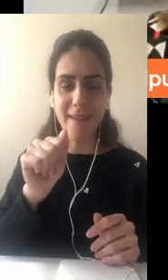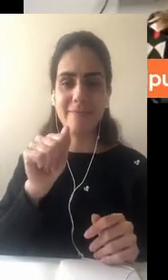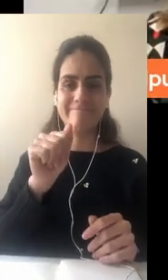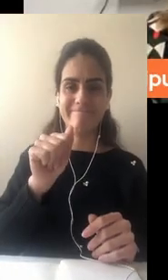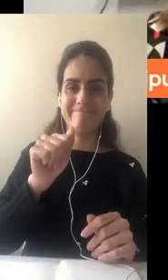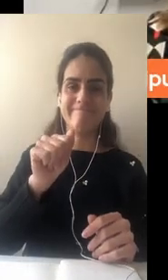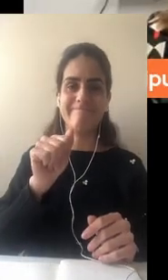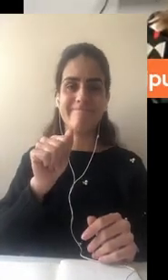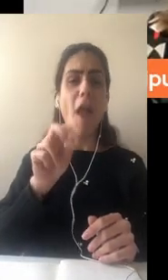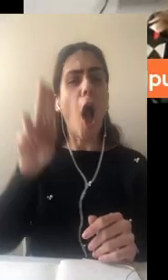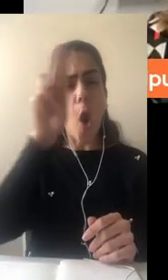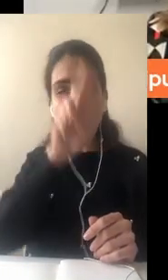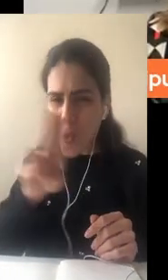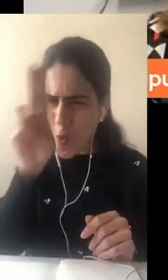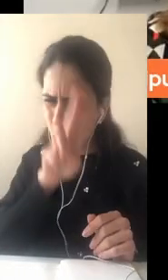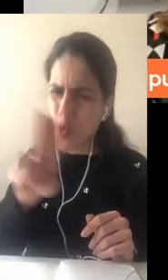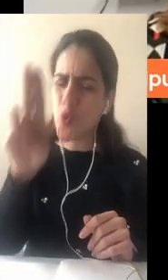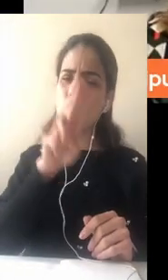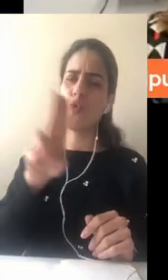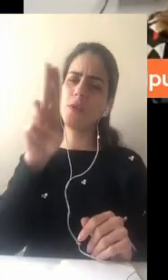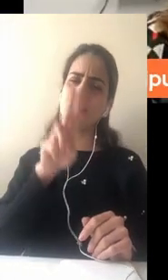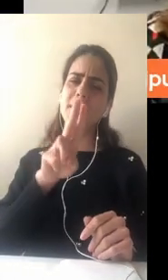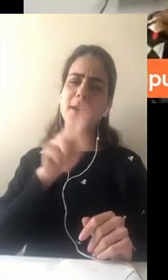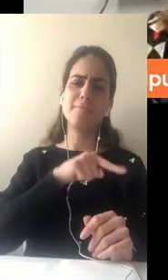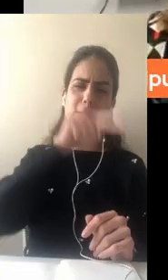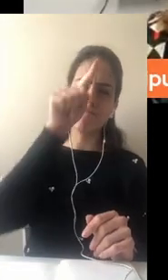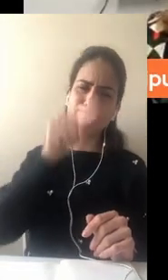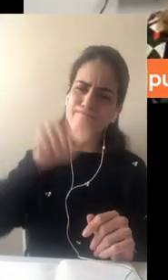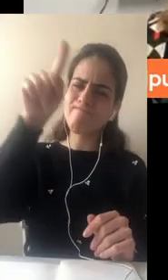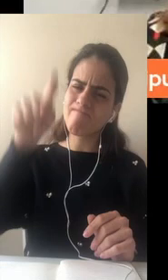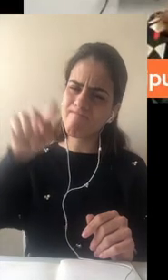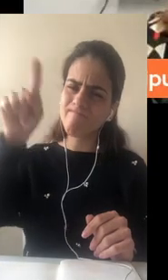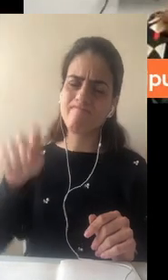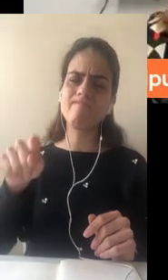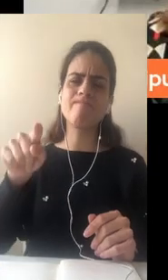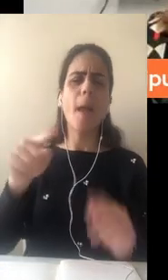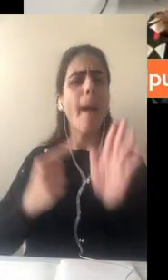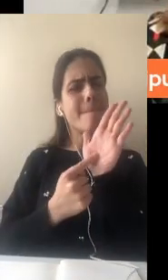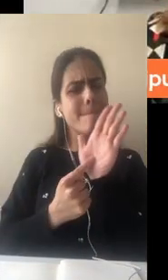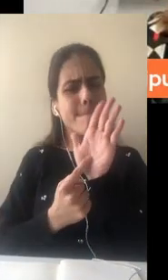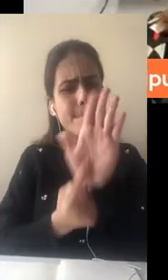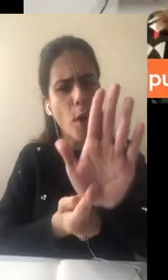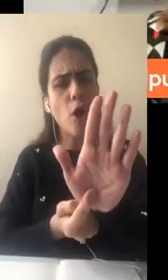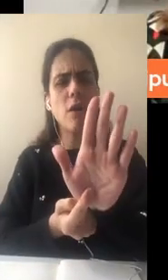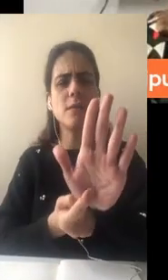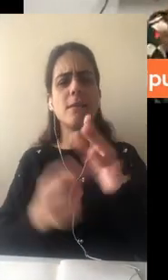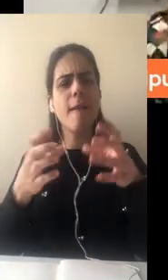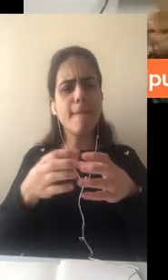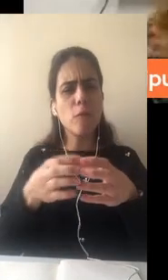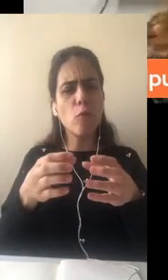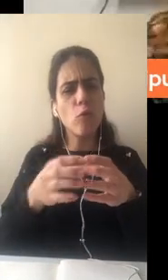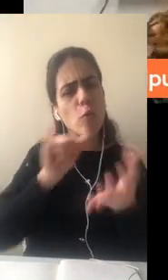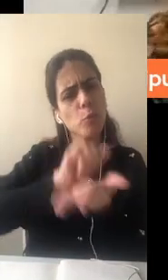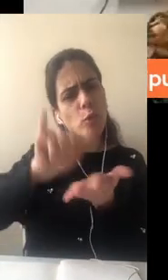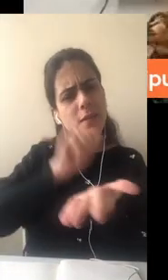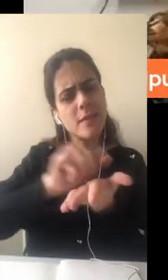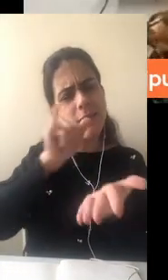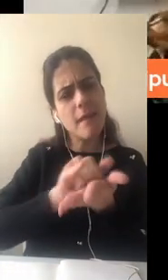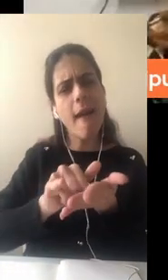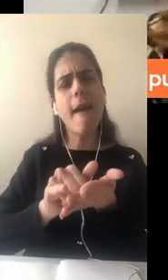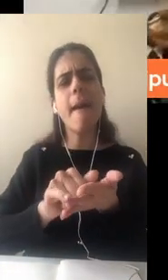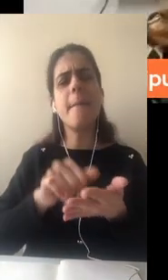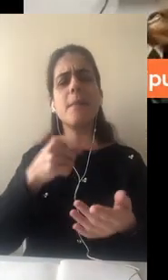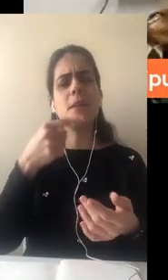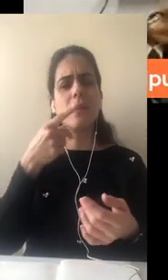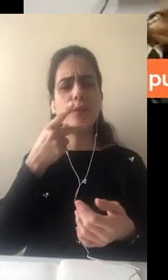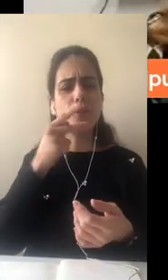mental. Use isso, então, uma justificativa, como um recurso, como uma estratégia, tenha sabedoria,